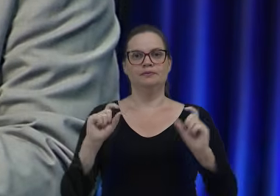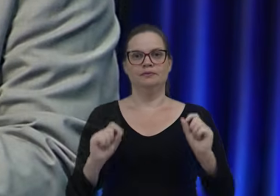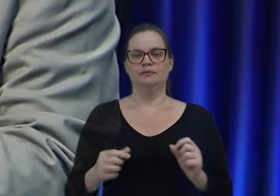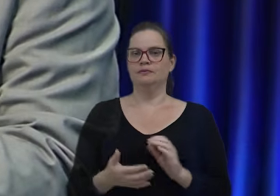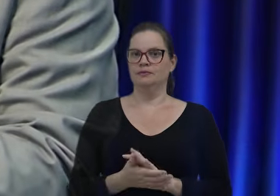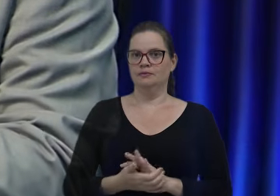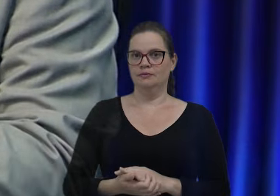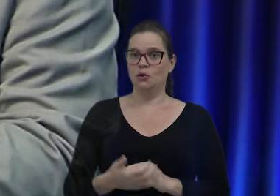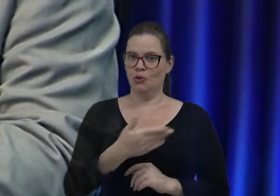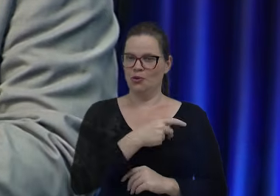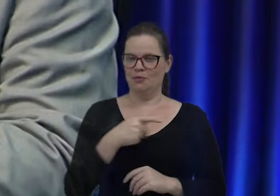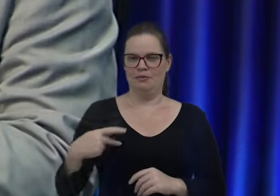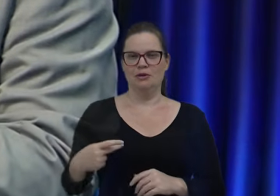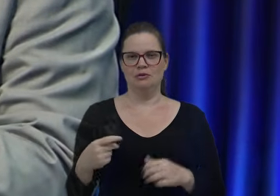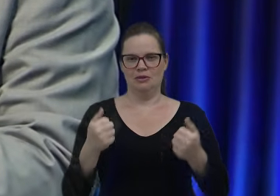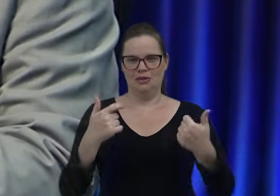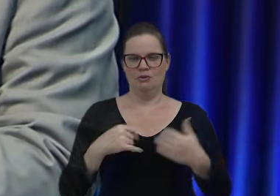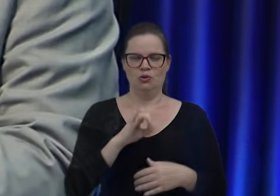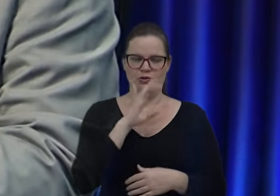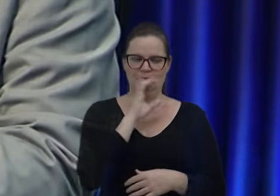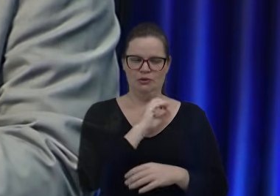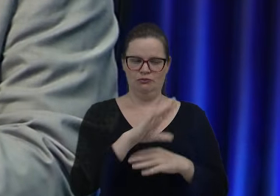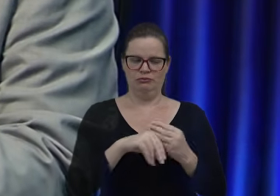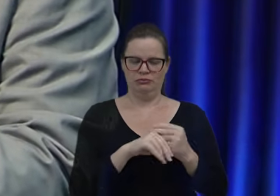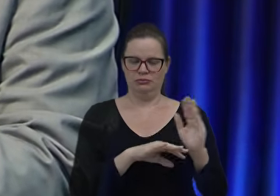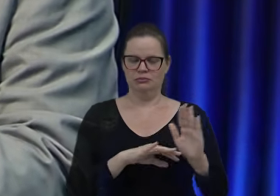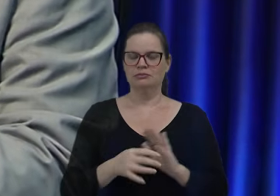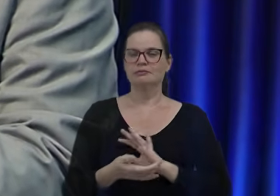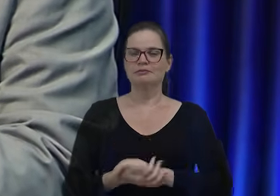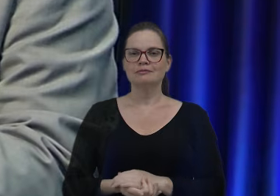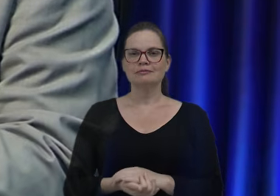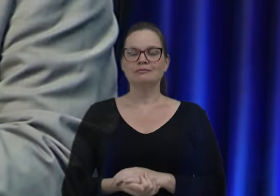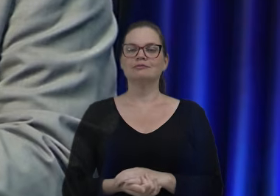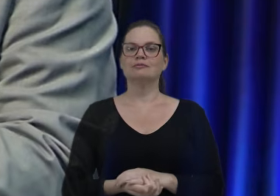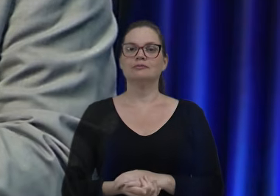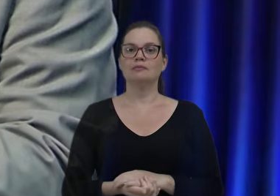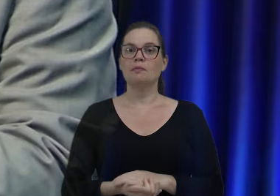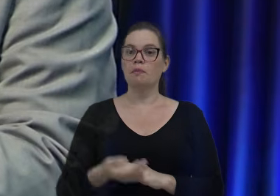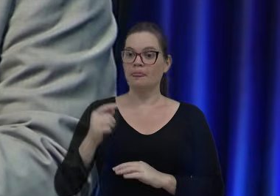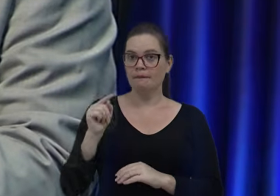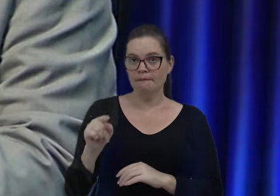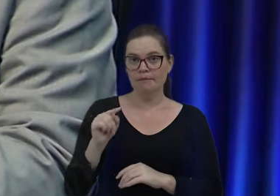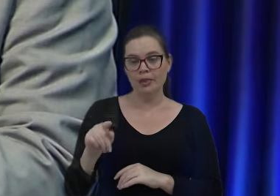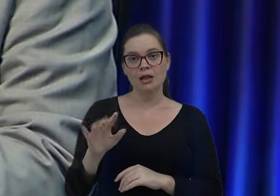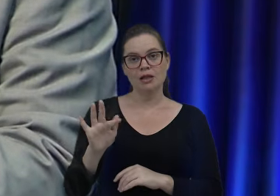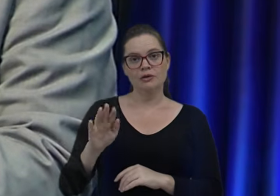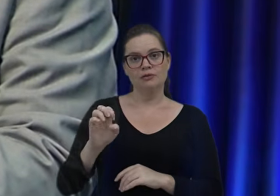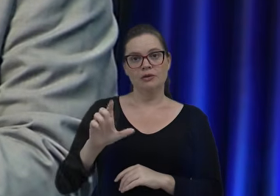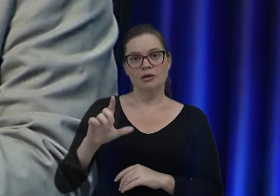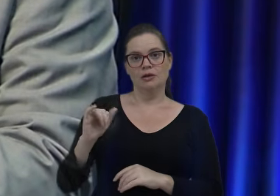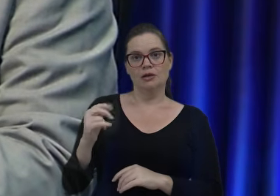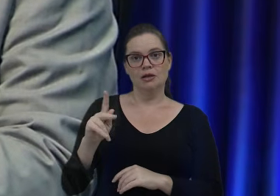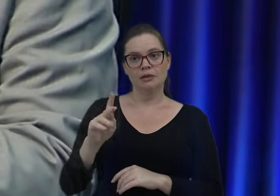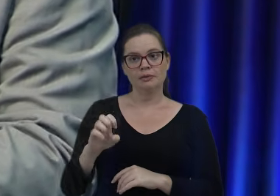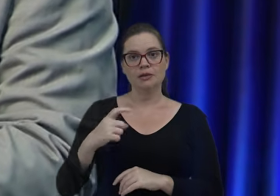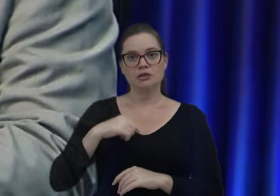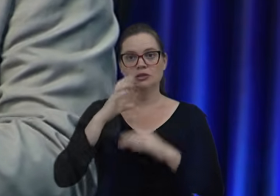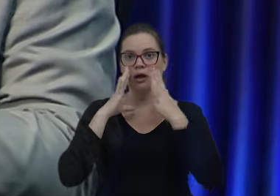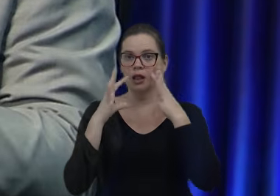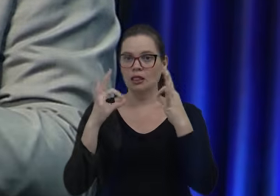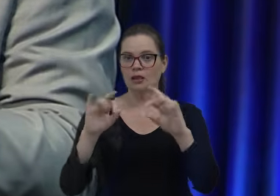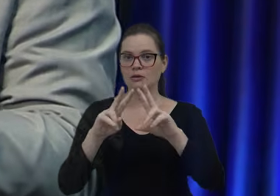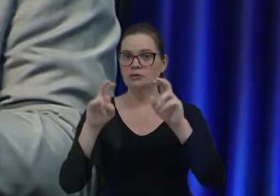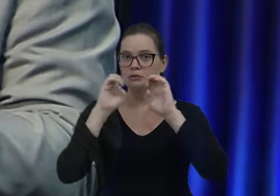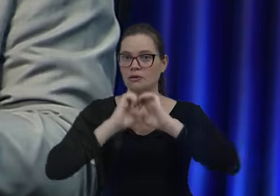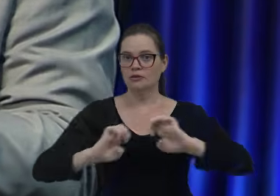Filipe, só um complemento, né? Estava muito atento no aspecto de evangelização. A